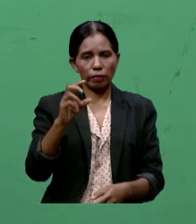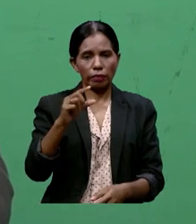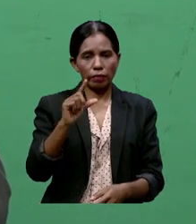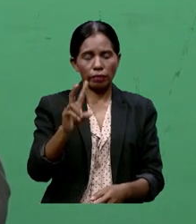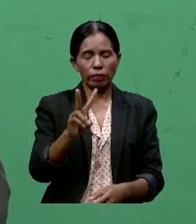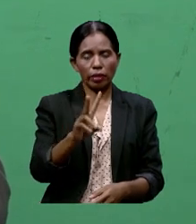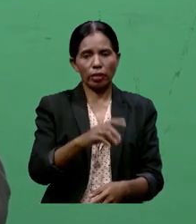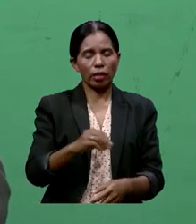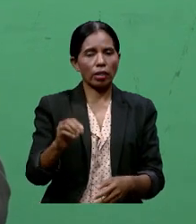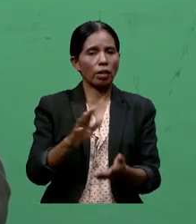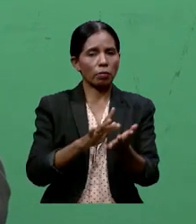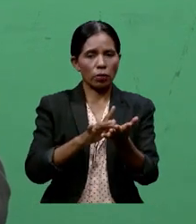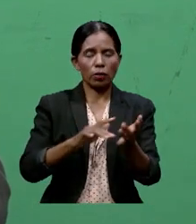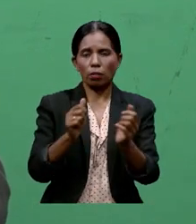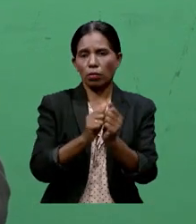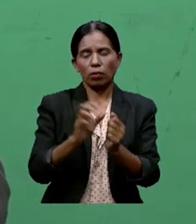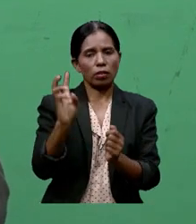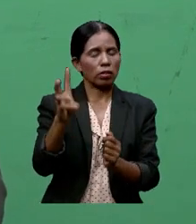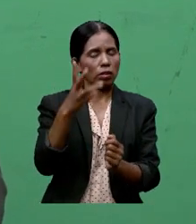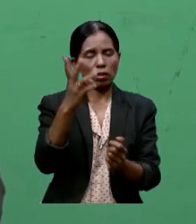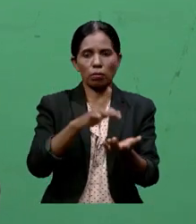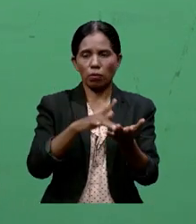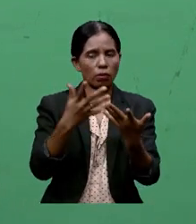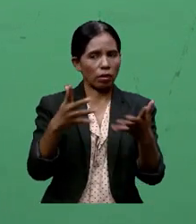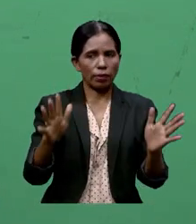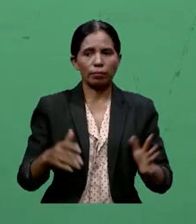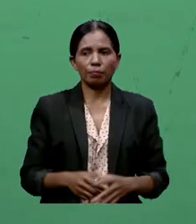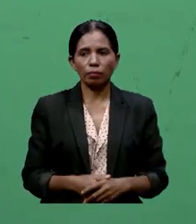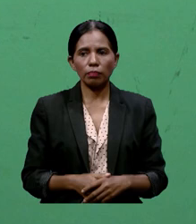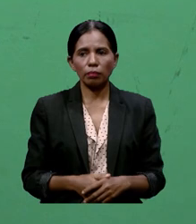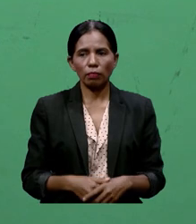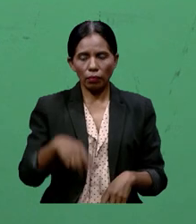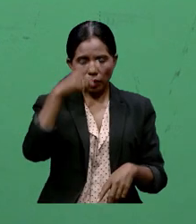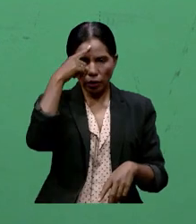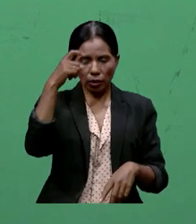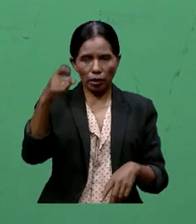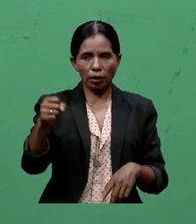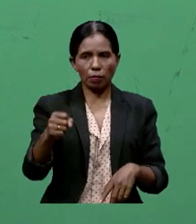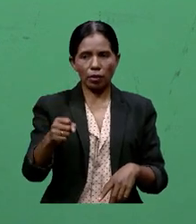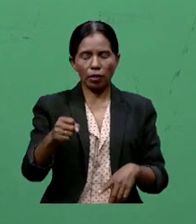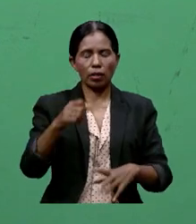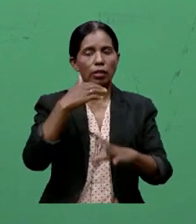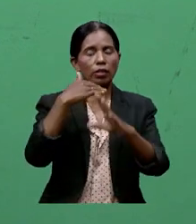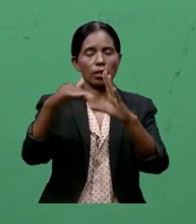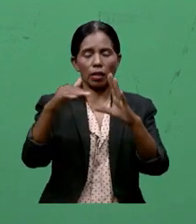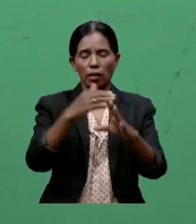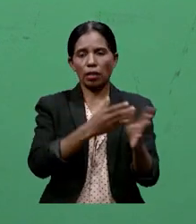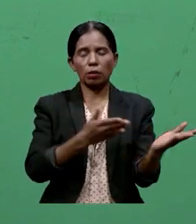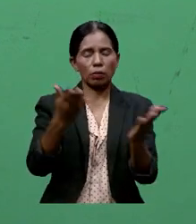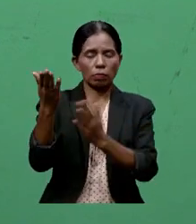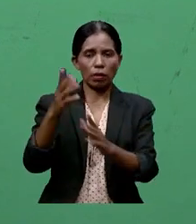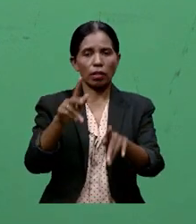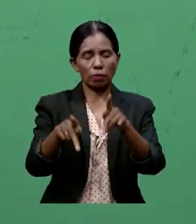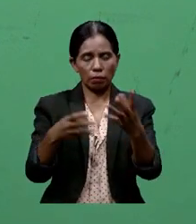16 e 17% stock out, né? Aumenta 8 anos, tava demanda barak demais, onde